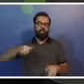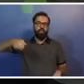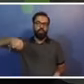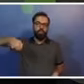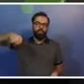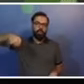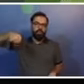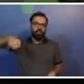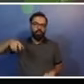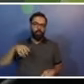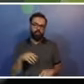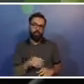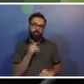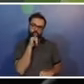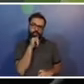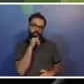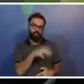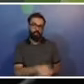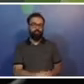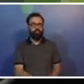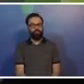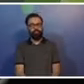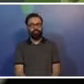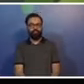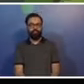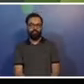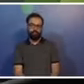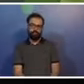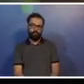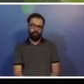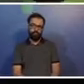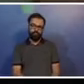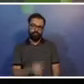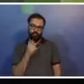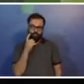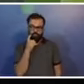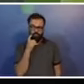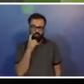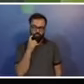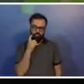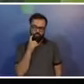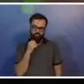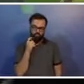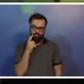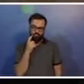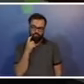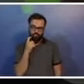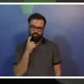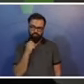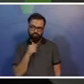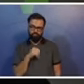tem 2 chicletes cada um deles, ok? Então, prosseguindo.